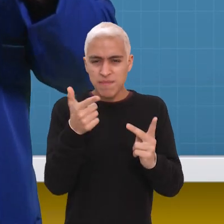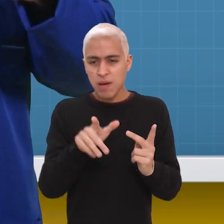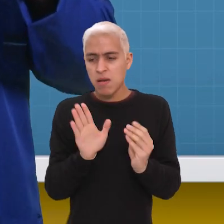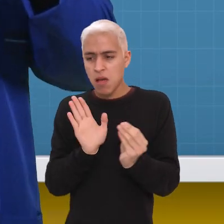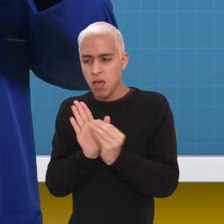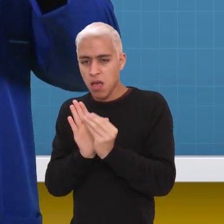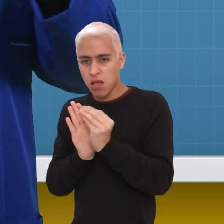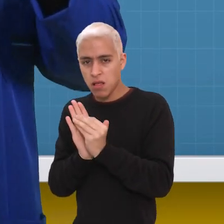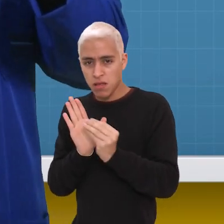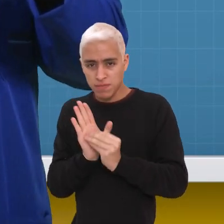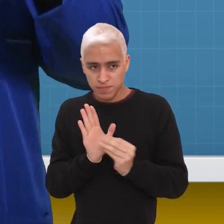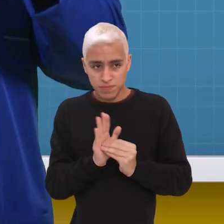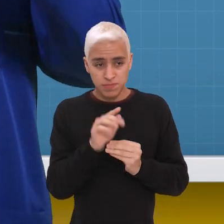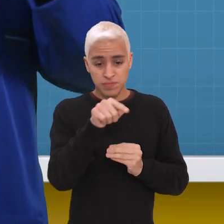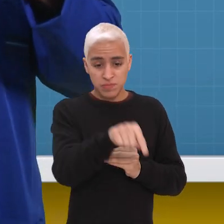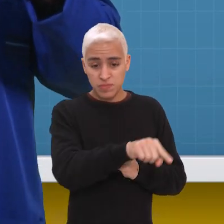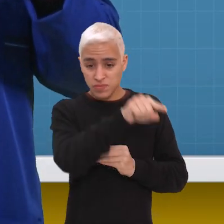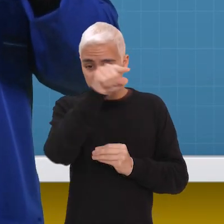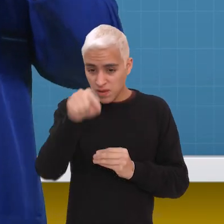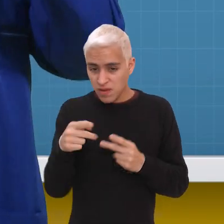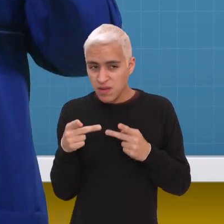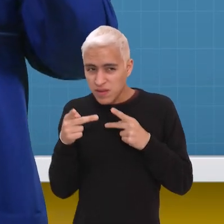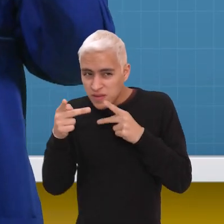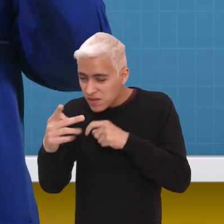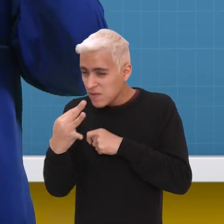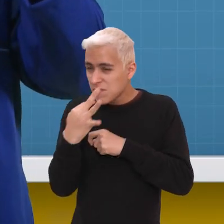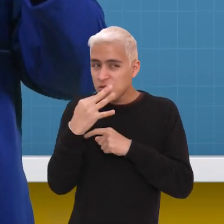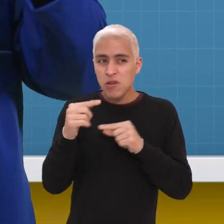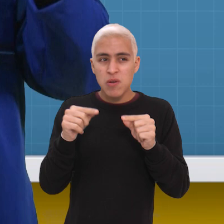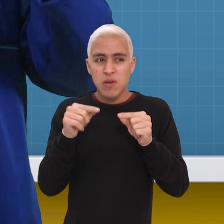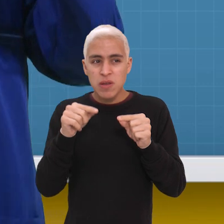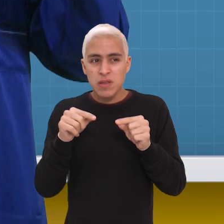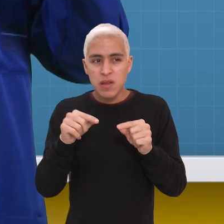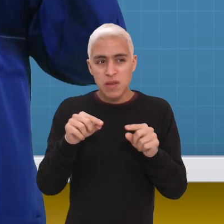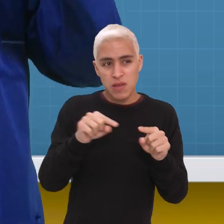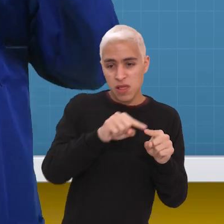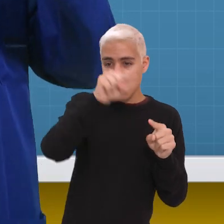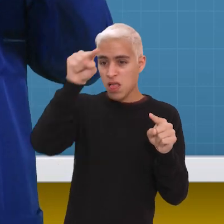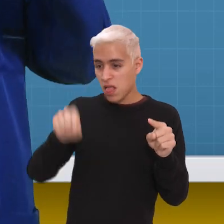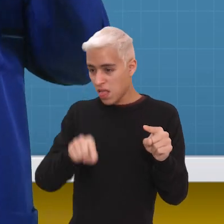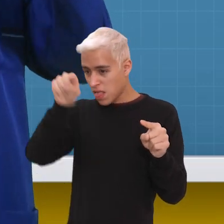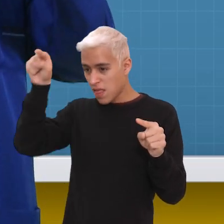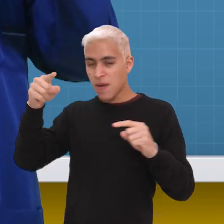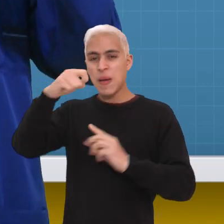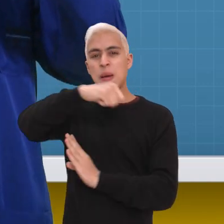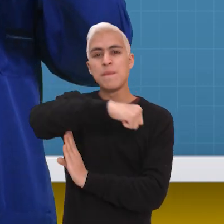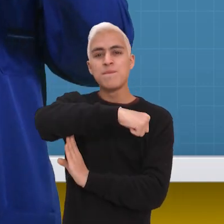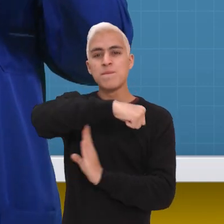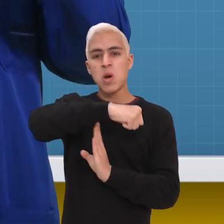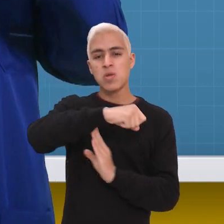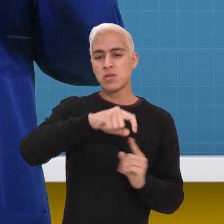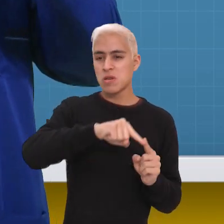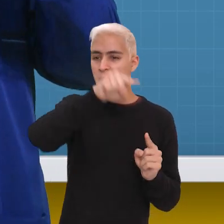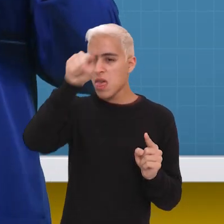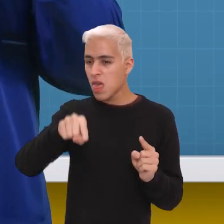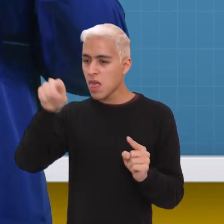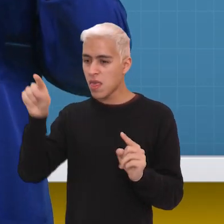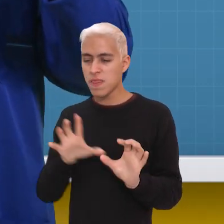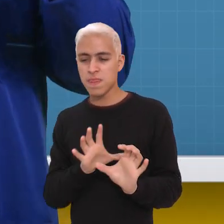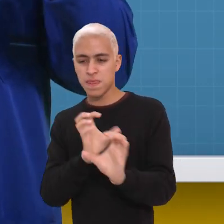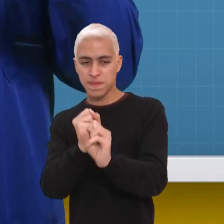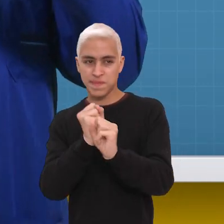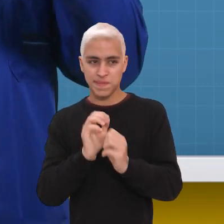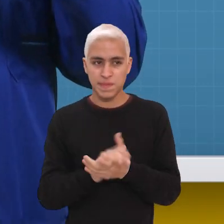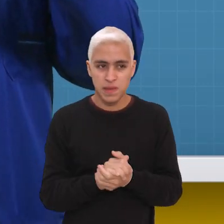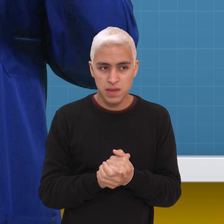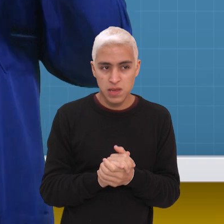ida, mais um trajeto. Do Congresso, eu fui ver a Ponte JK. Mais um trajeto, mais meia hora. Depois